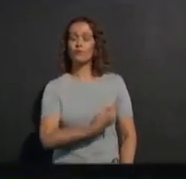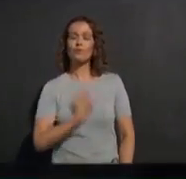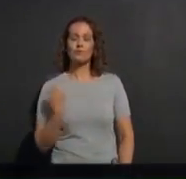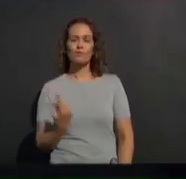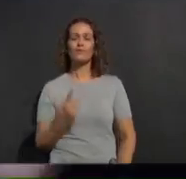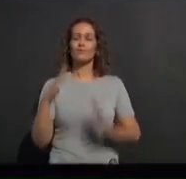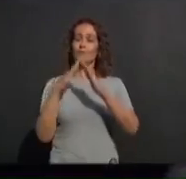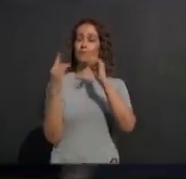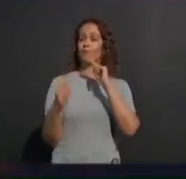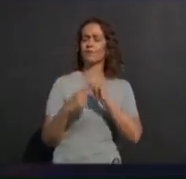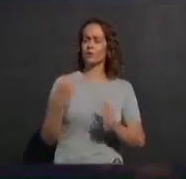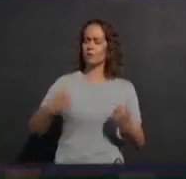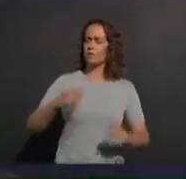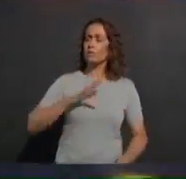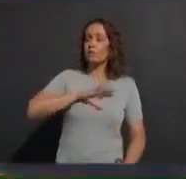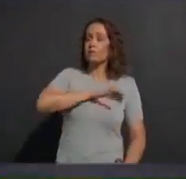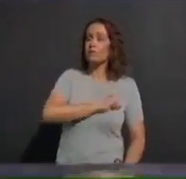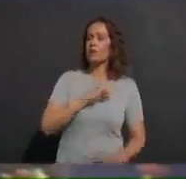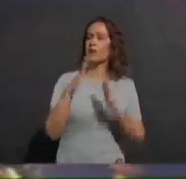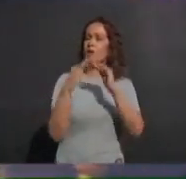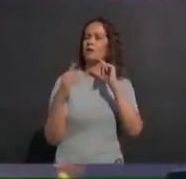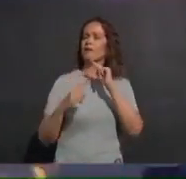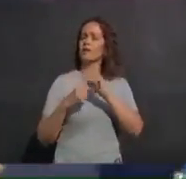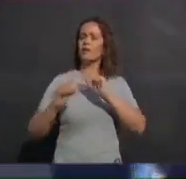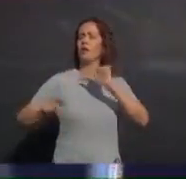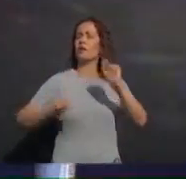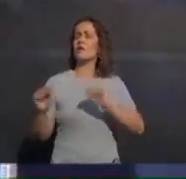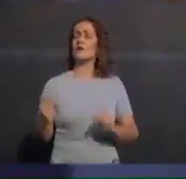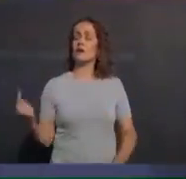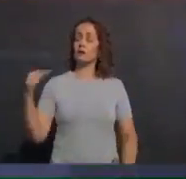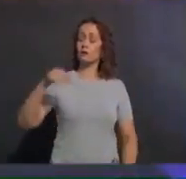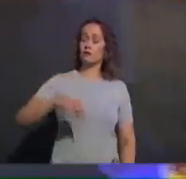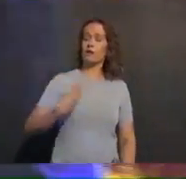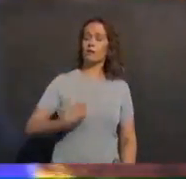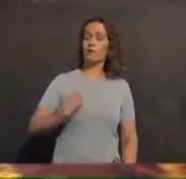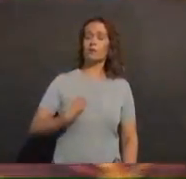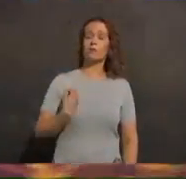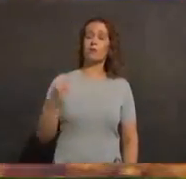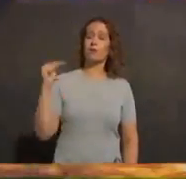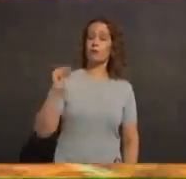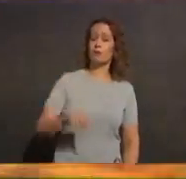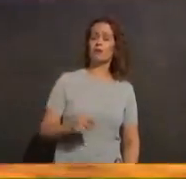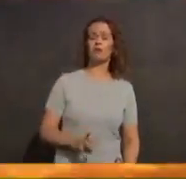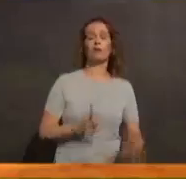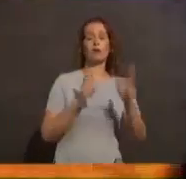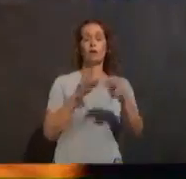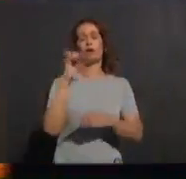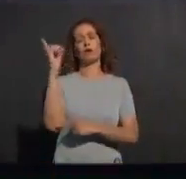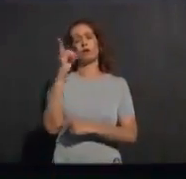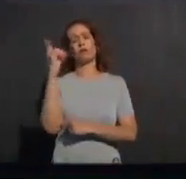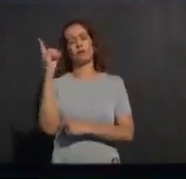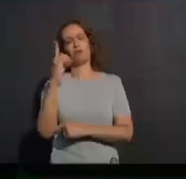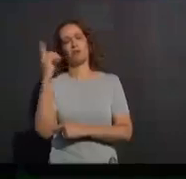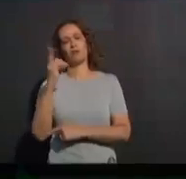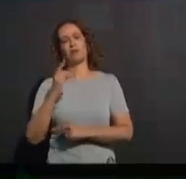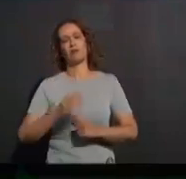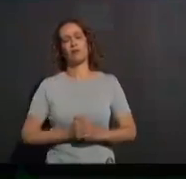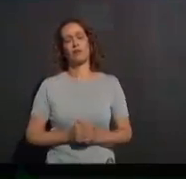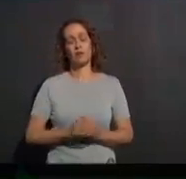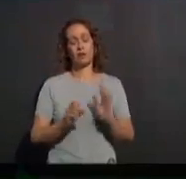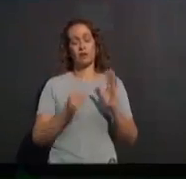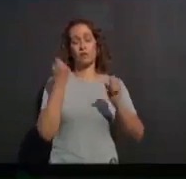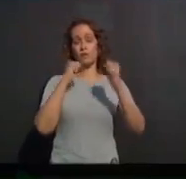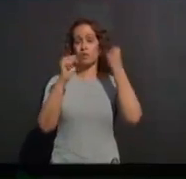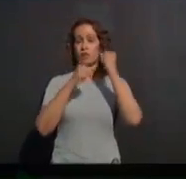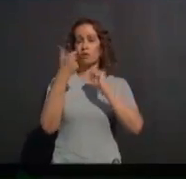que voltar a amar a igreja. Amar estar aqui. E terminar e falar igual Davi. Ai, gente, é o verso maior do Salmo 23.